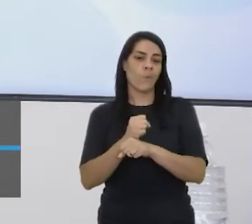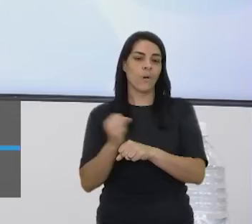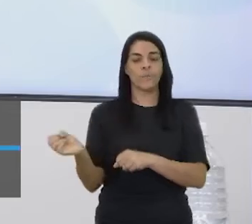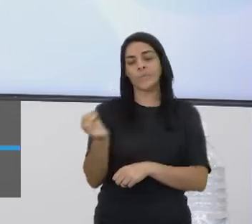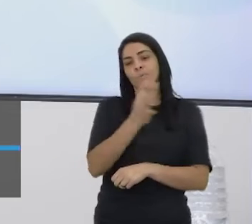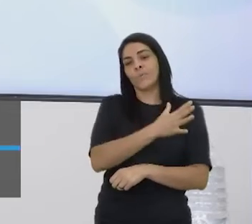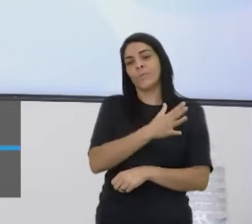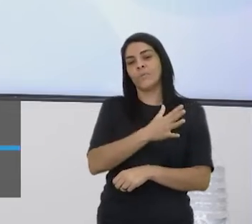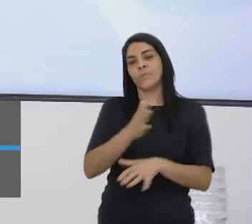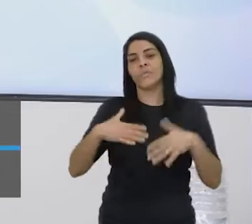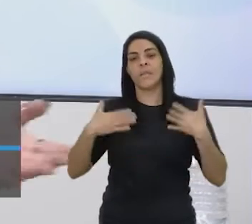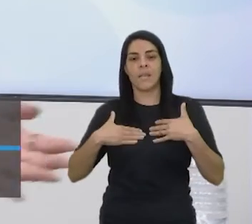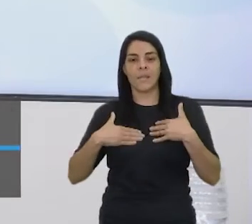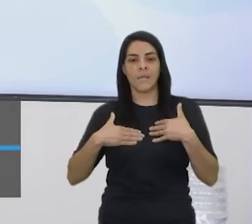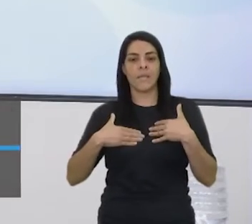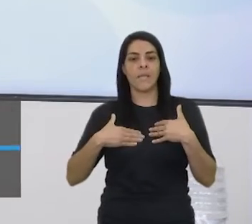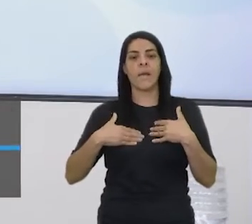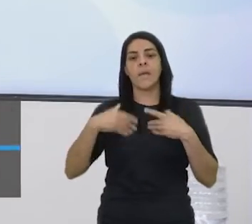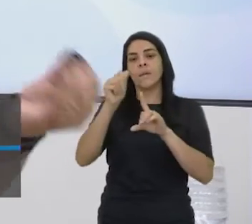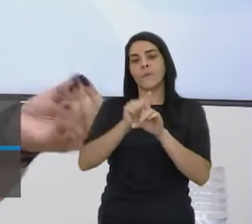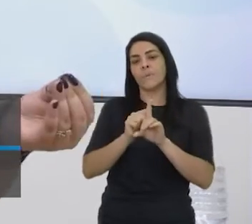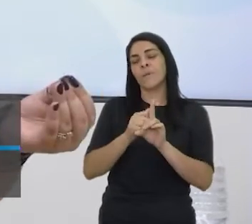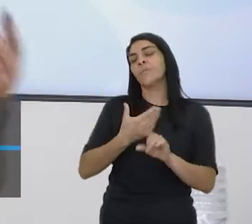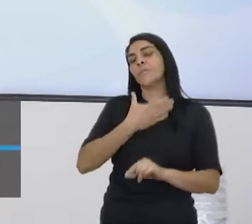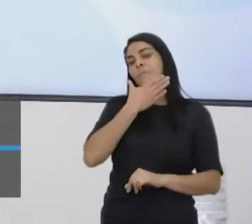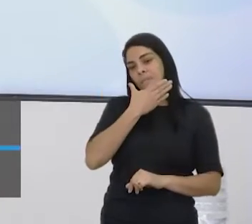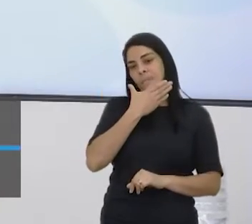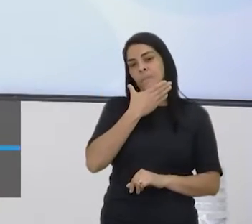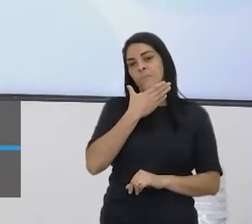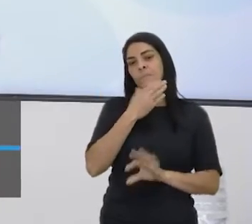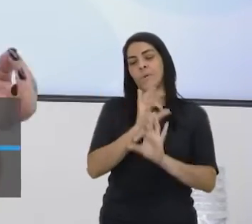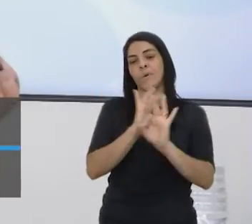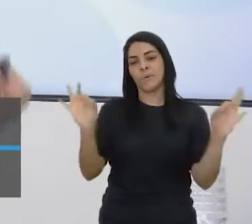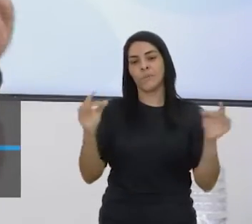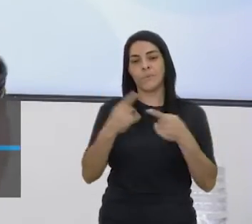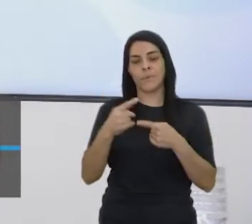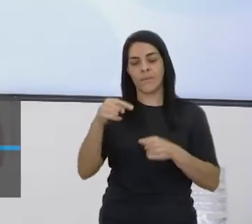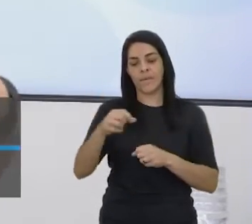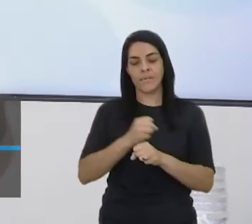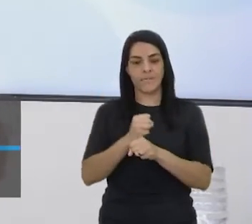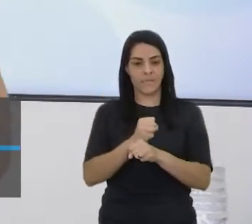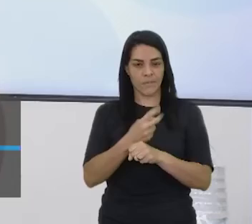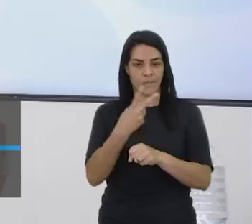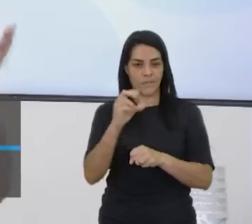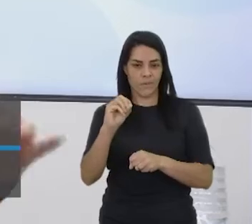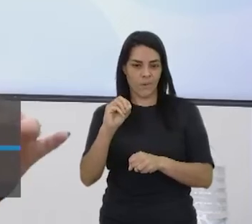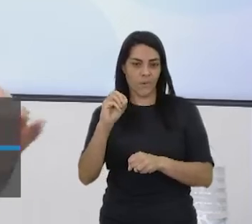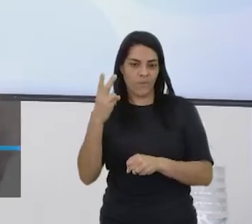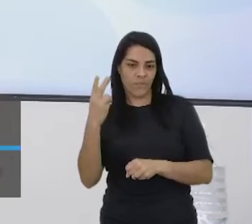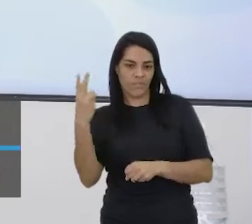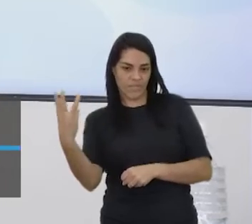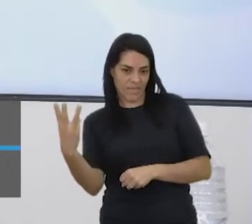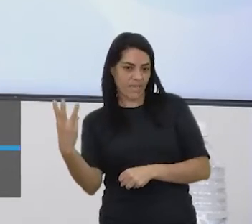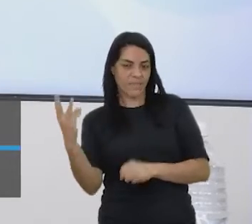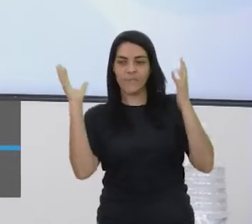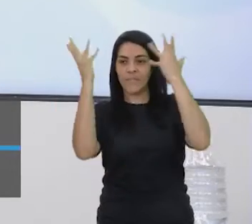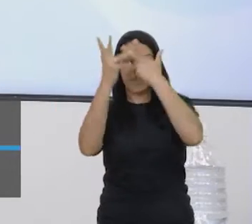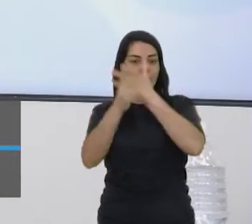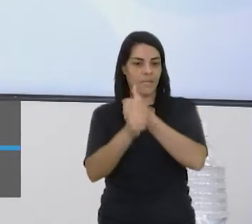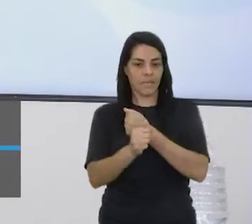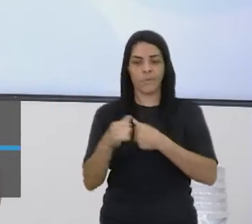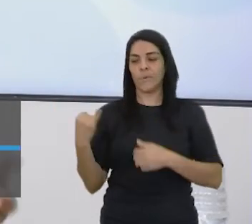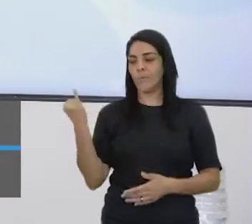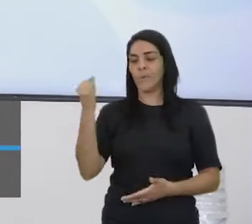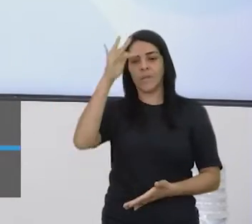Natal topzera porque esse ano vai ser lindo vai ser lindo o que importa é a fé